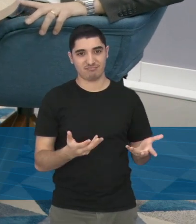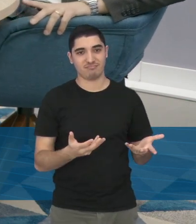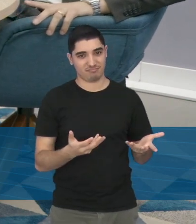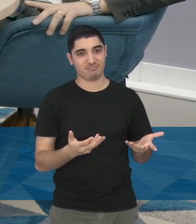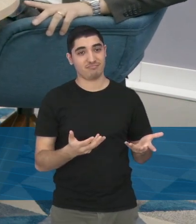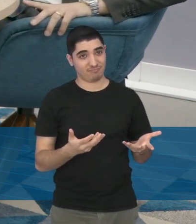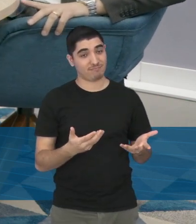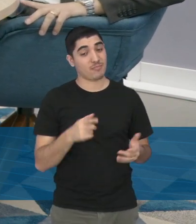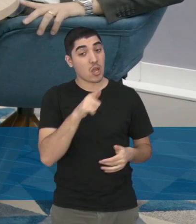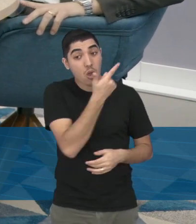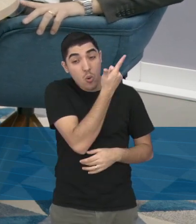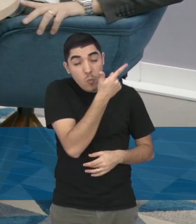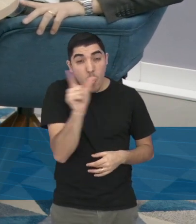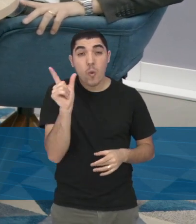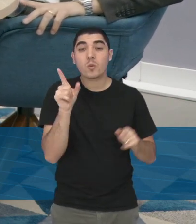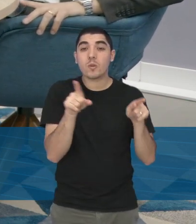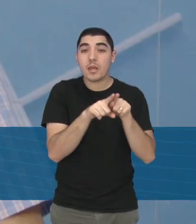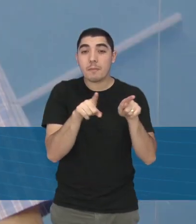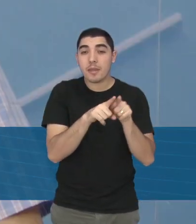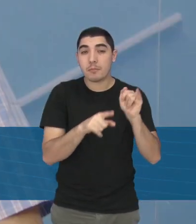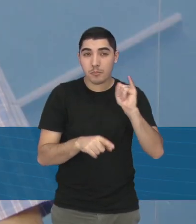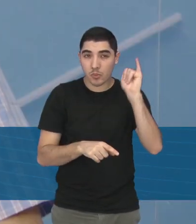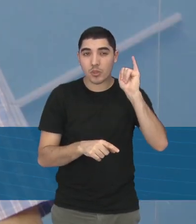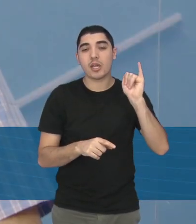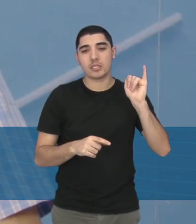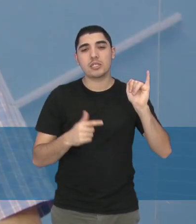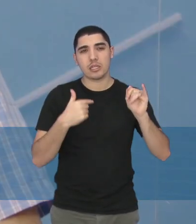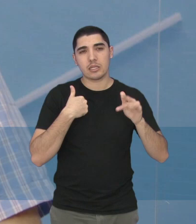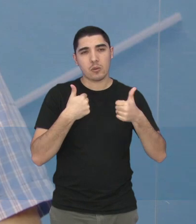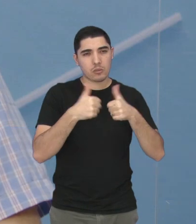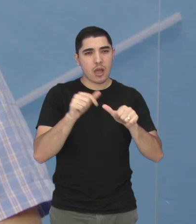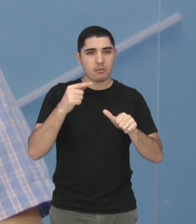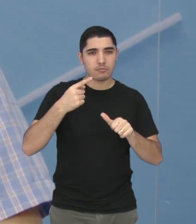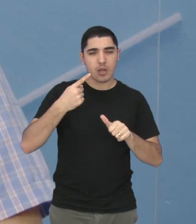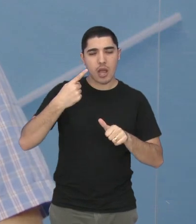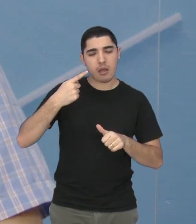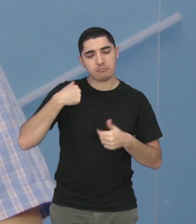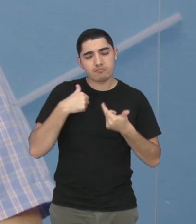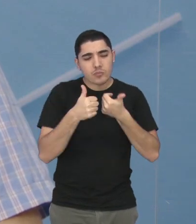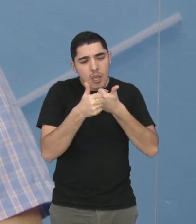Exatamente. Outro detalhezinho. Eu estive acompanhando por esses dias.